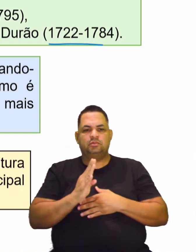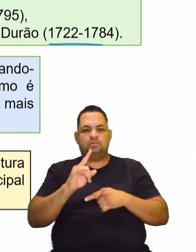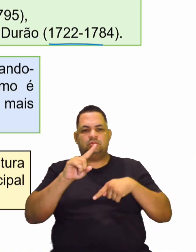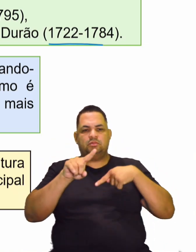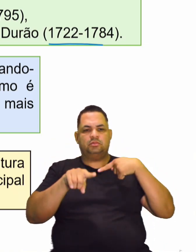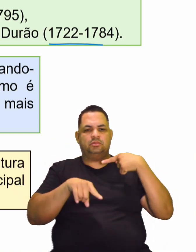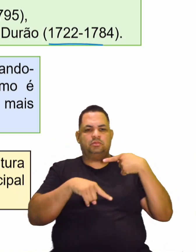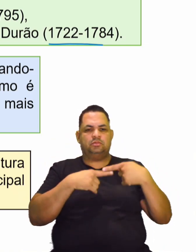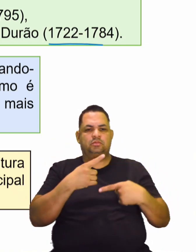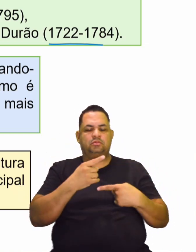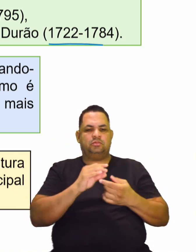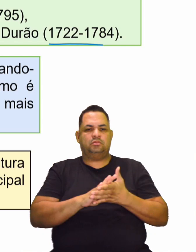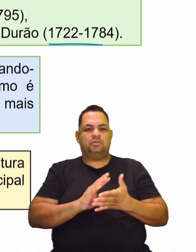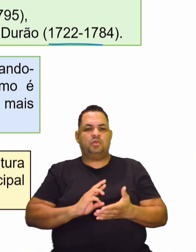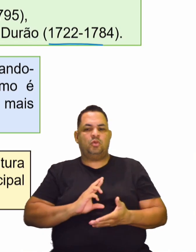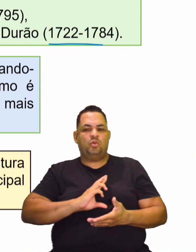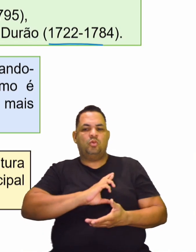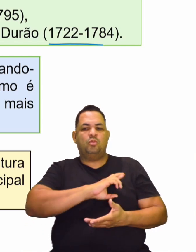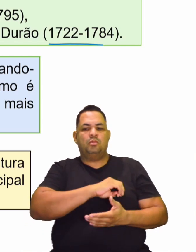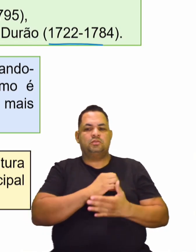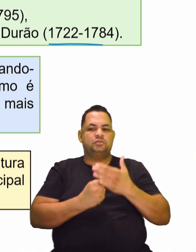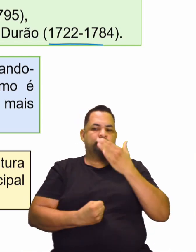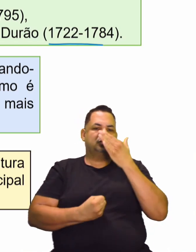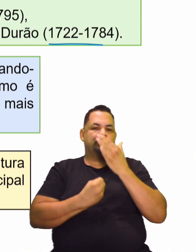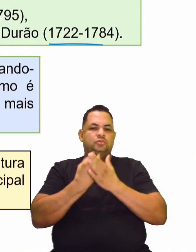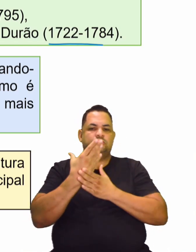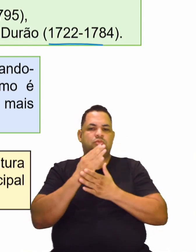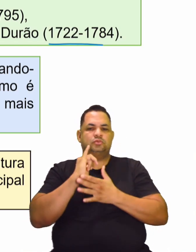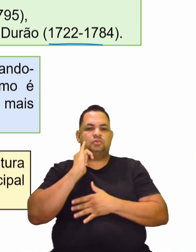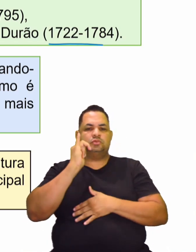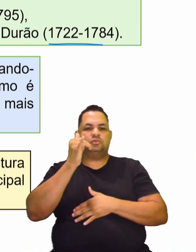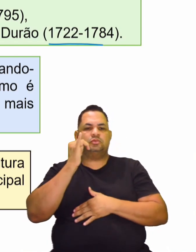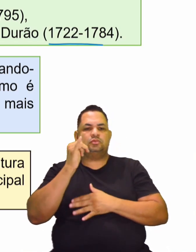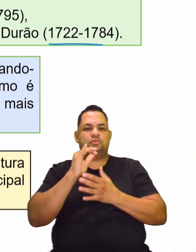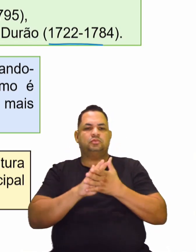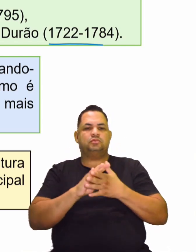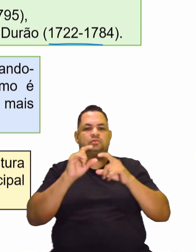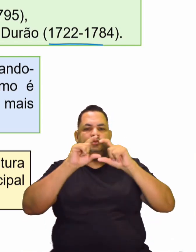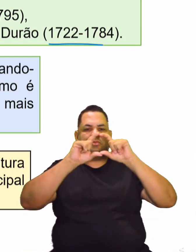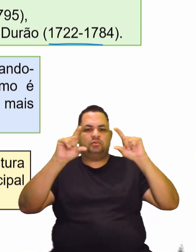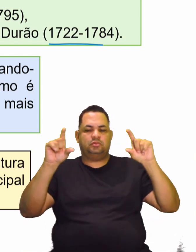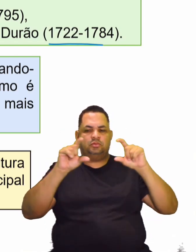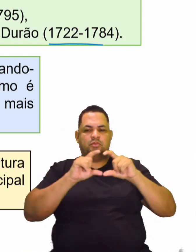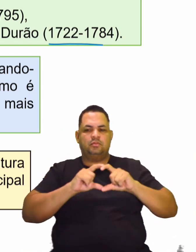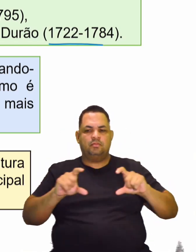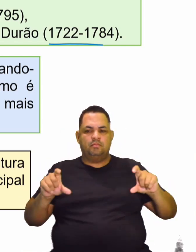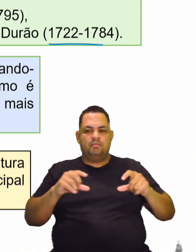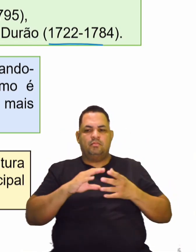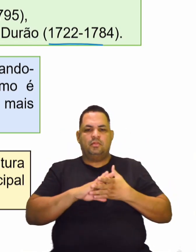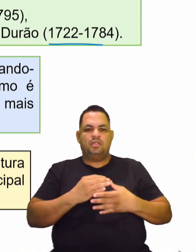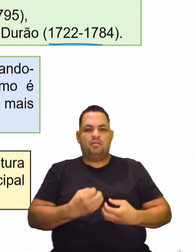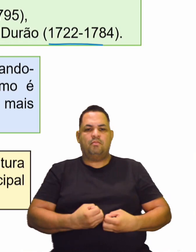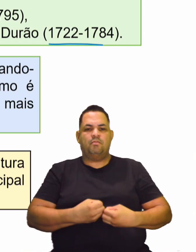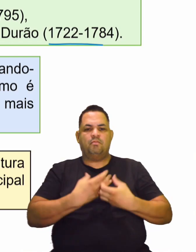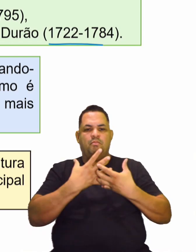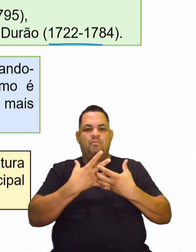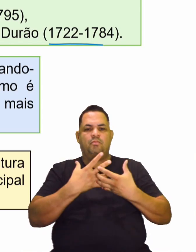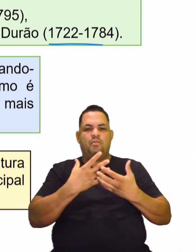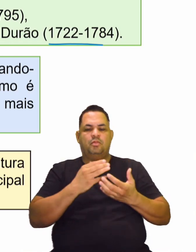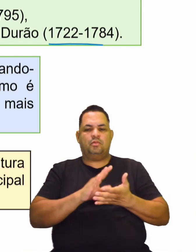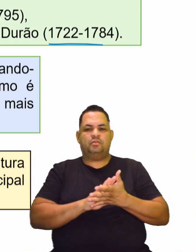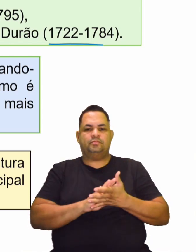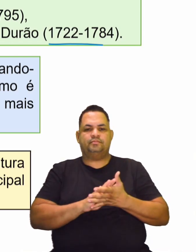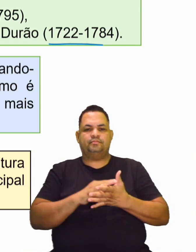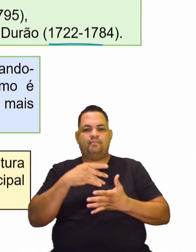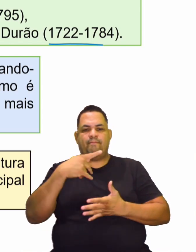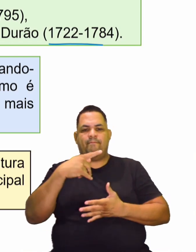depois, o romance tomou o seu lugar, tratando da narrativa em prosa. Lembra que os poemas épicos